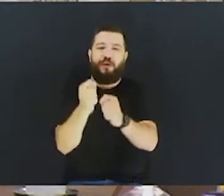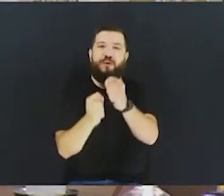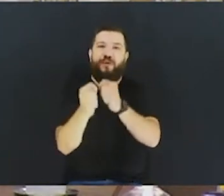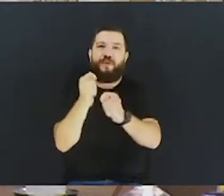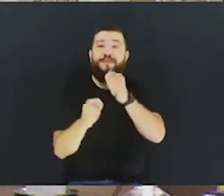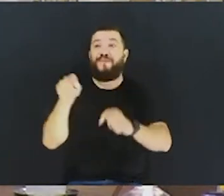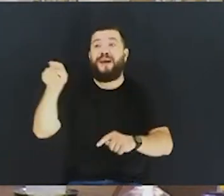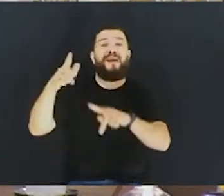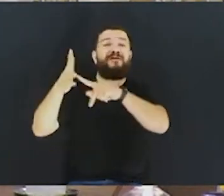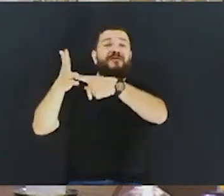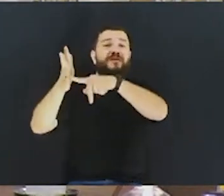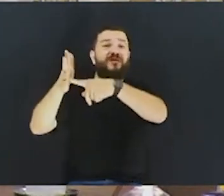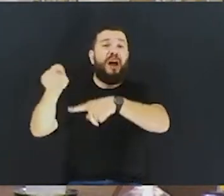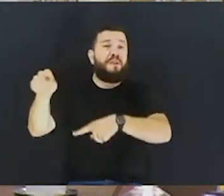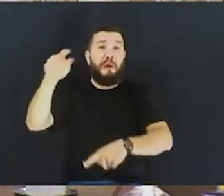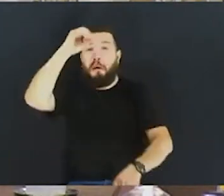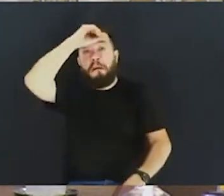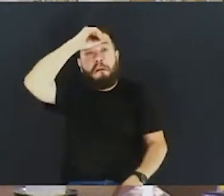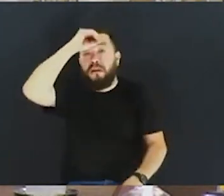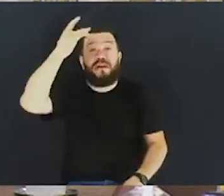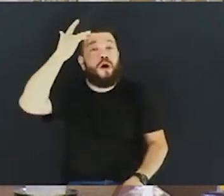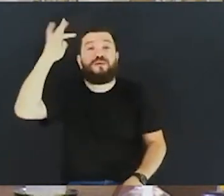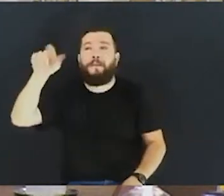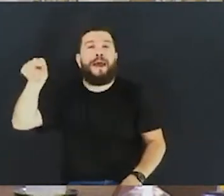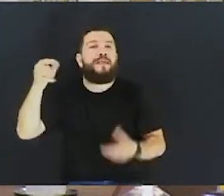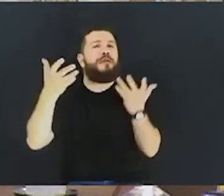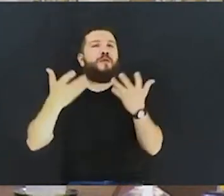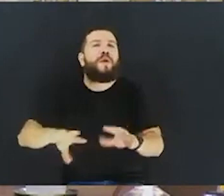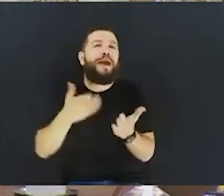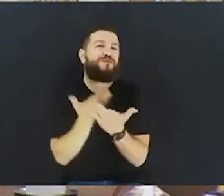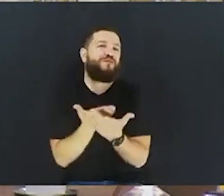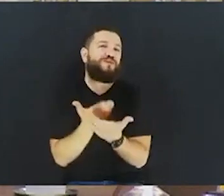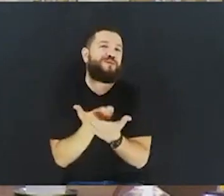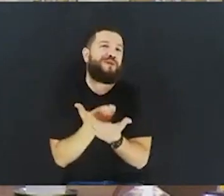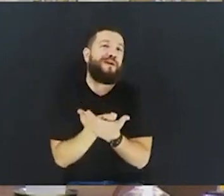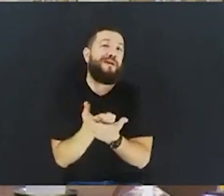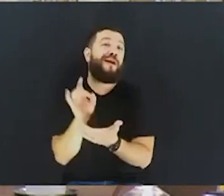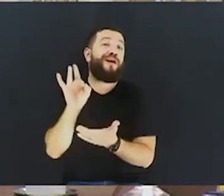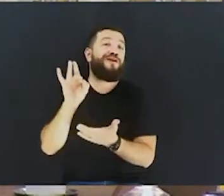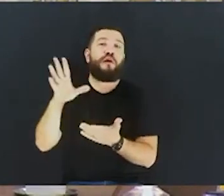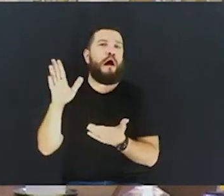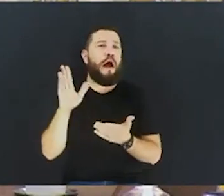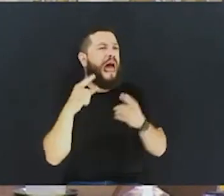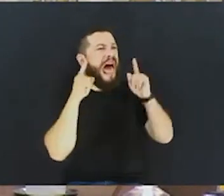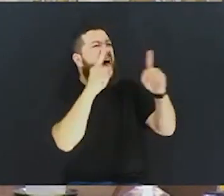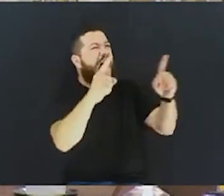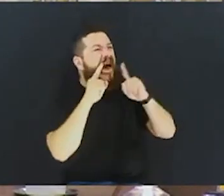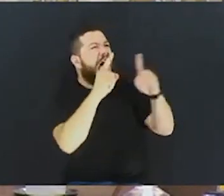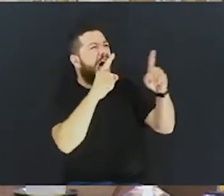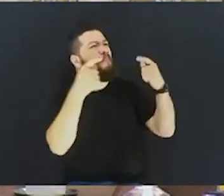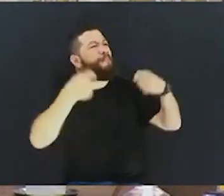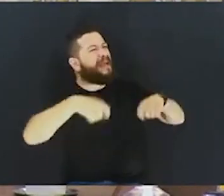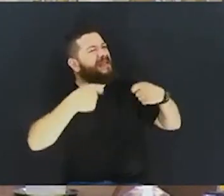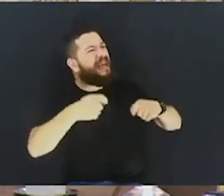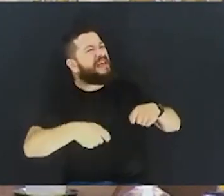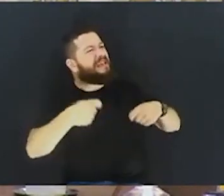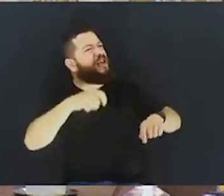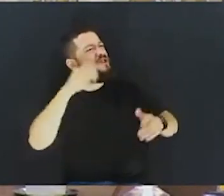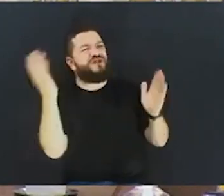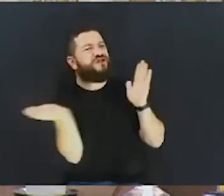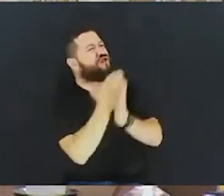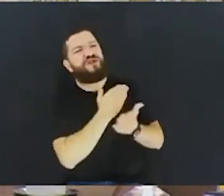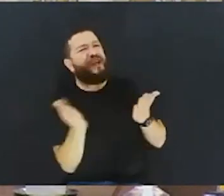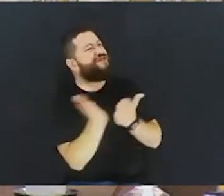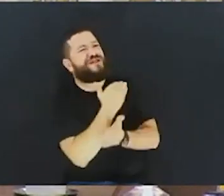lá dentro, simplesmente propõe a retirada sem conversar antes com os associados, inclusive